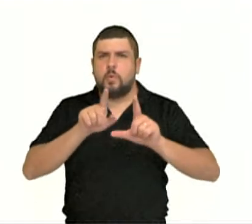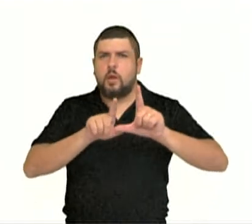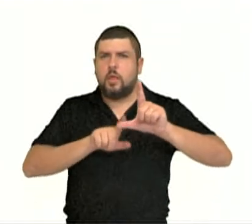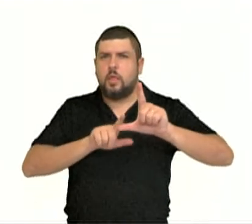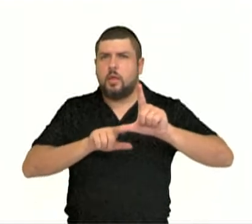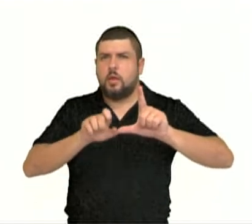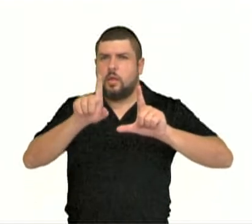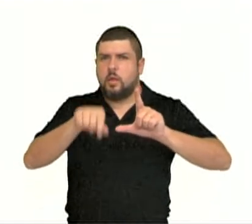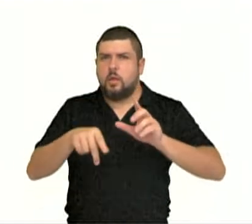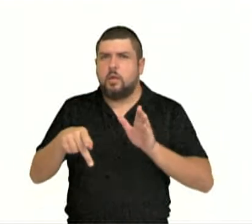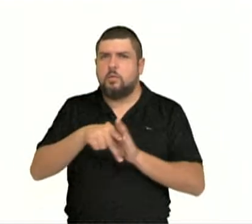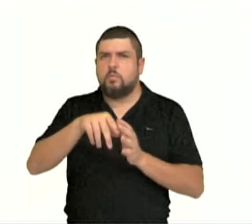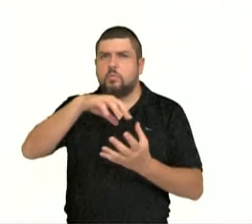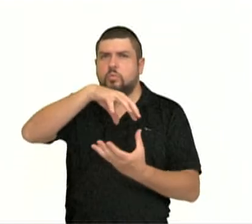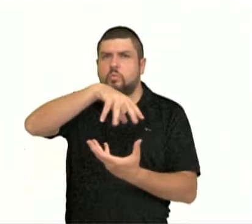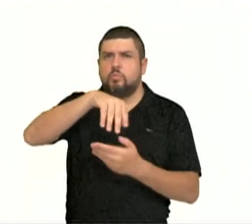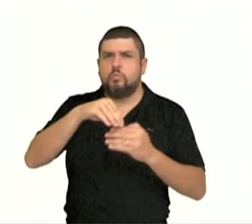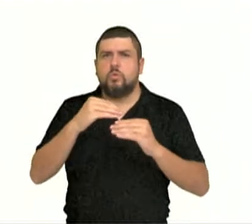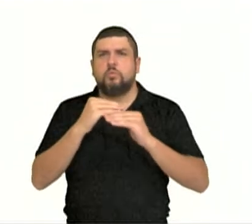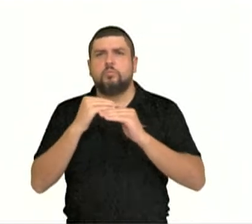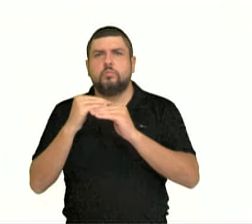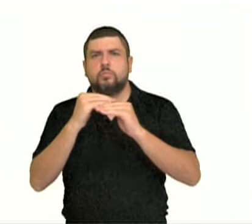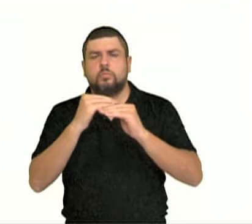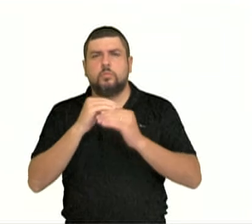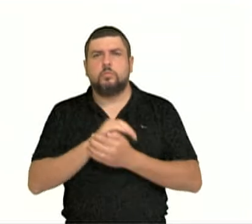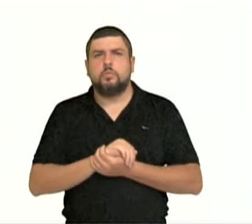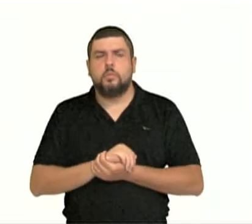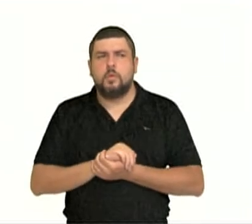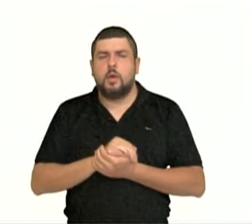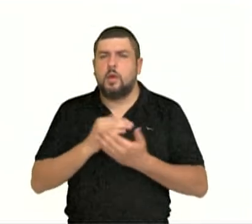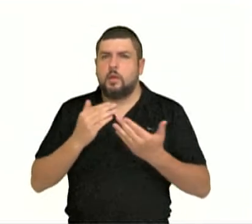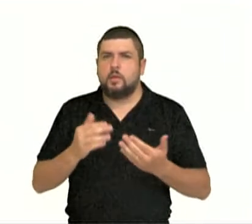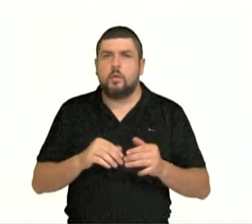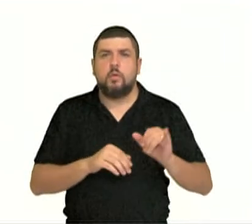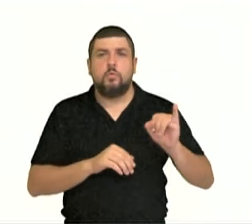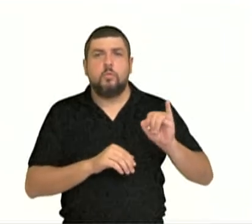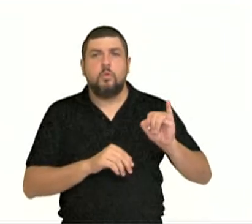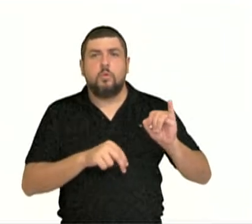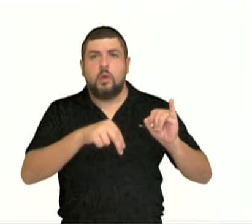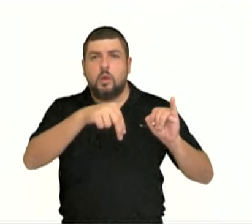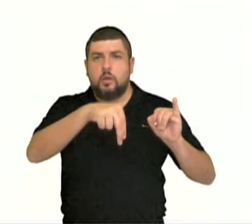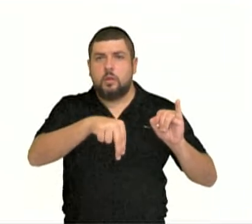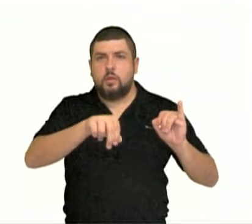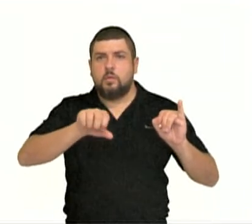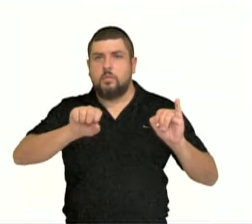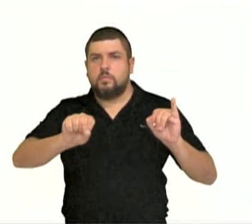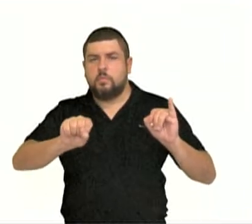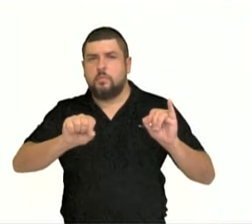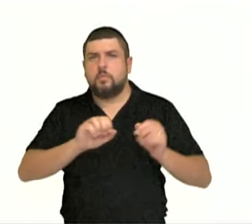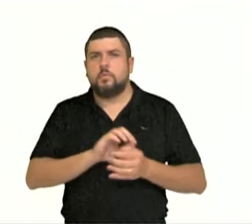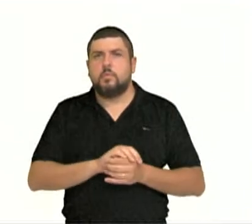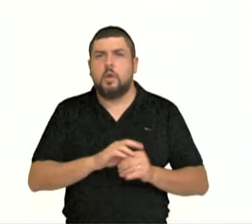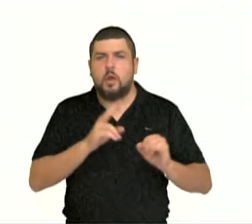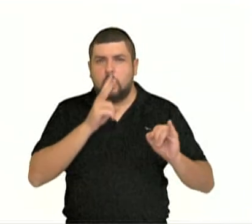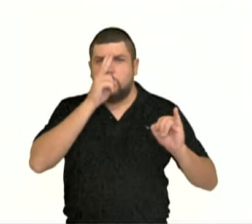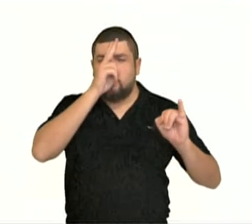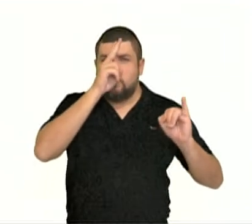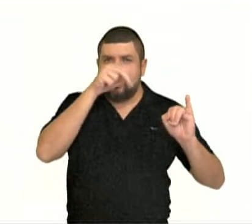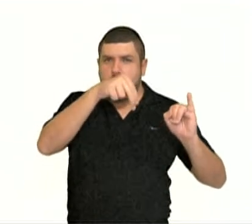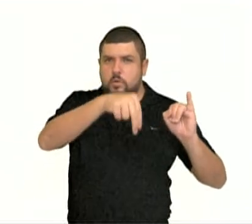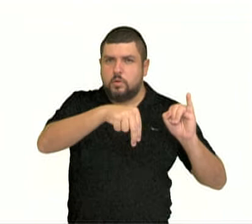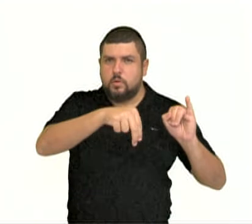Medida. Então você tem aqui que o impulso é Newton por segundo. Por quê? Porque força é medida em Newton e o tempo em